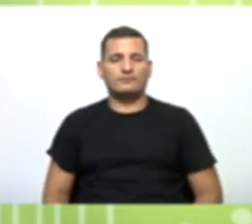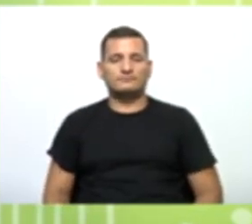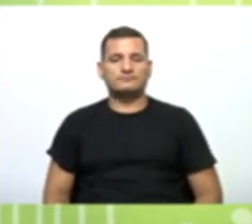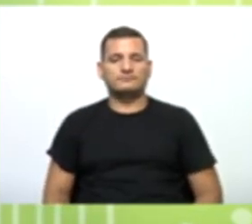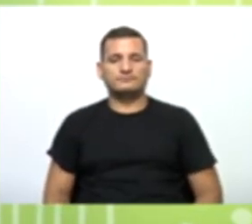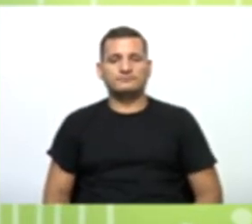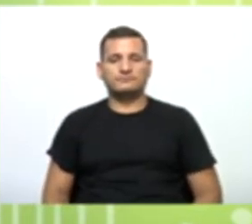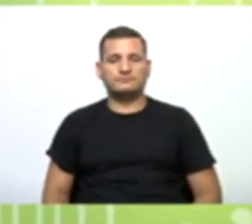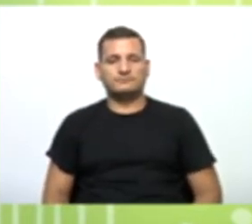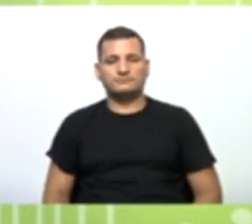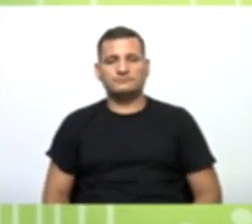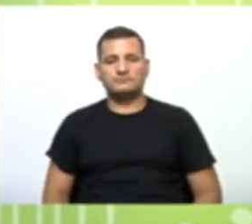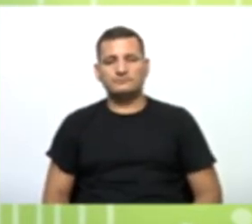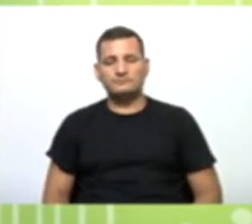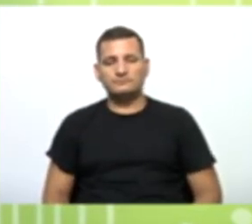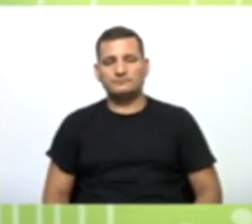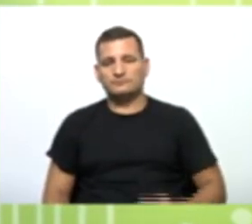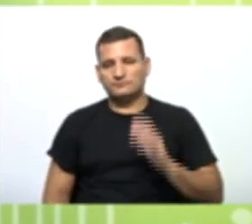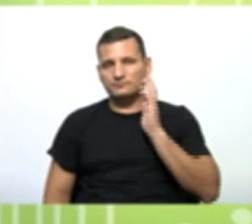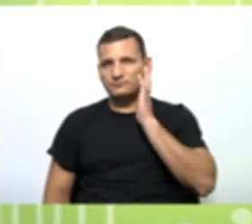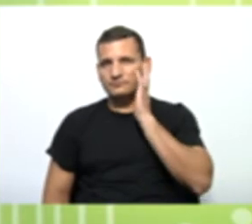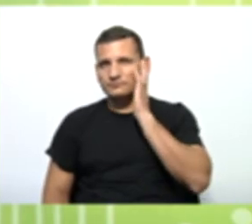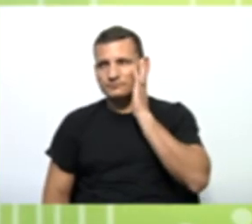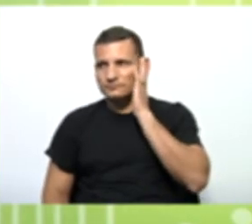exemplo, não é isso? Vou voltar aqui